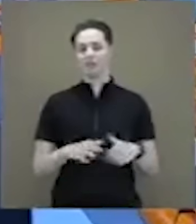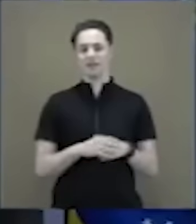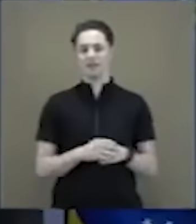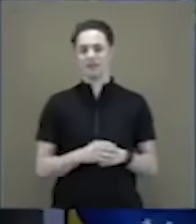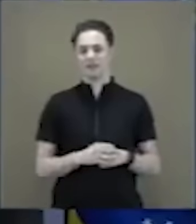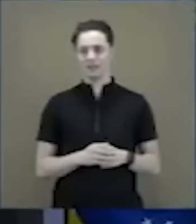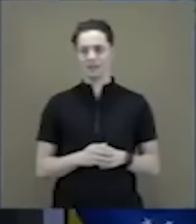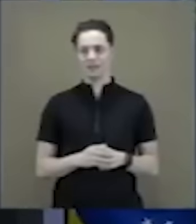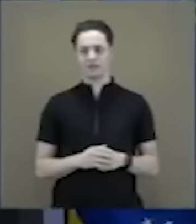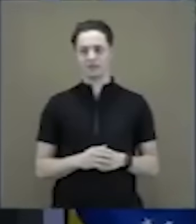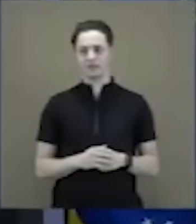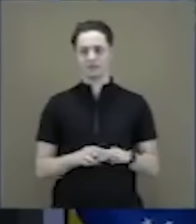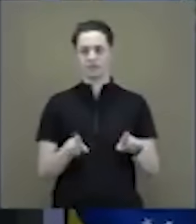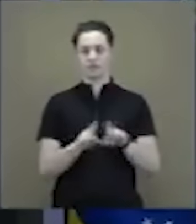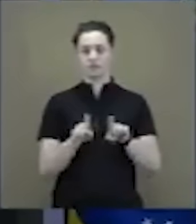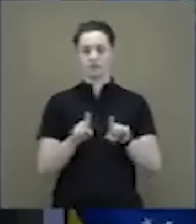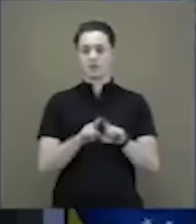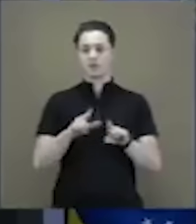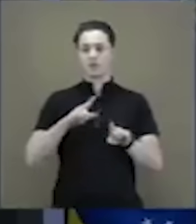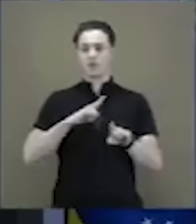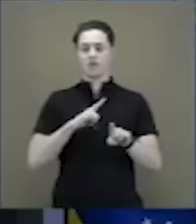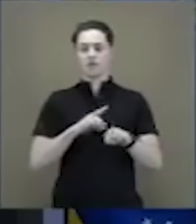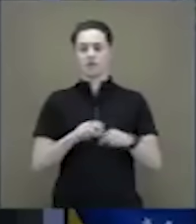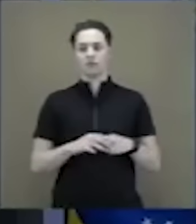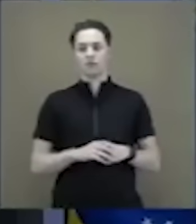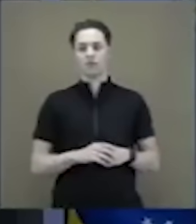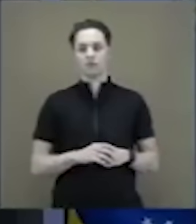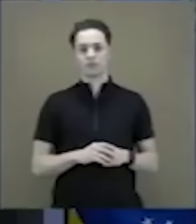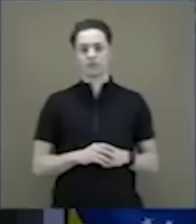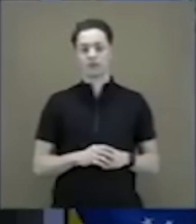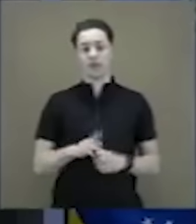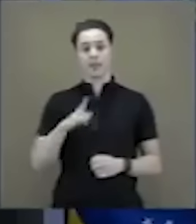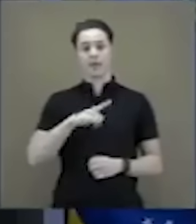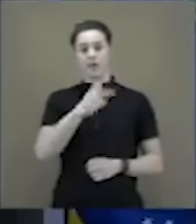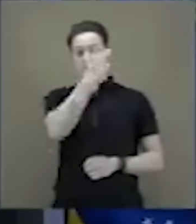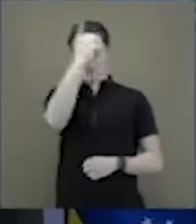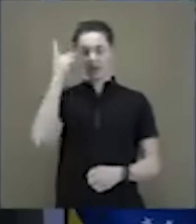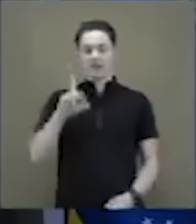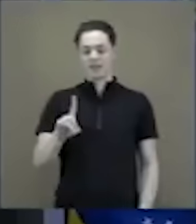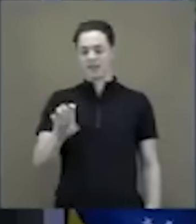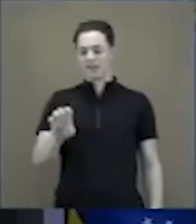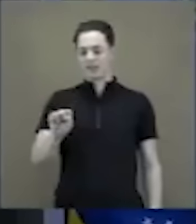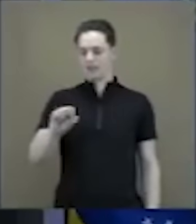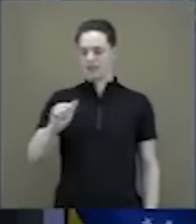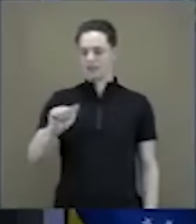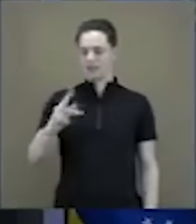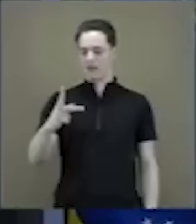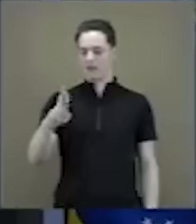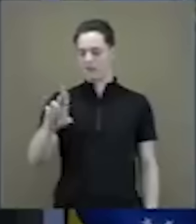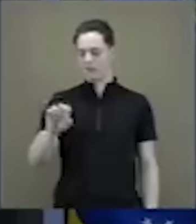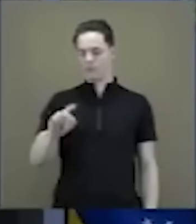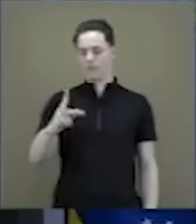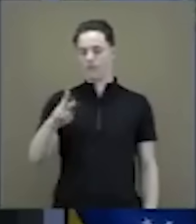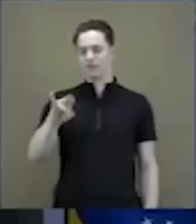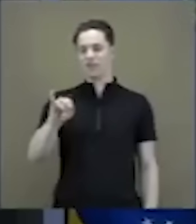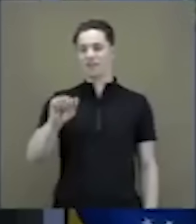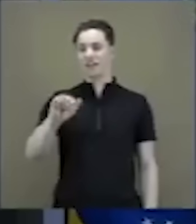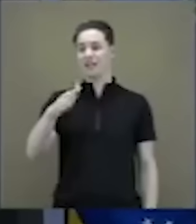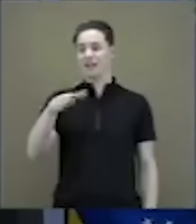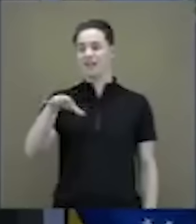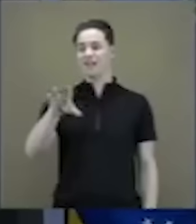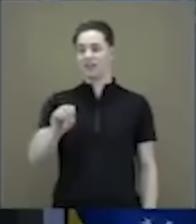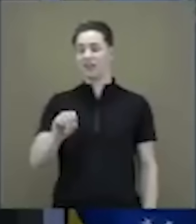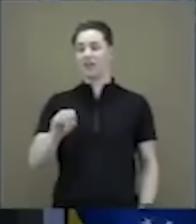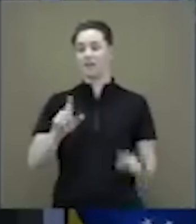Por unanimidade, STF valida a possibilidade de desapropriação de terras produtivas.